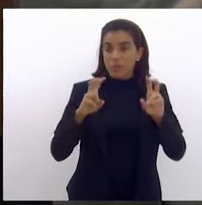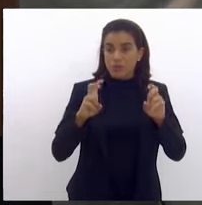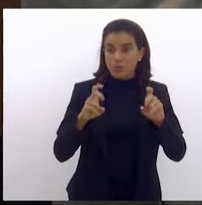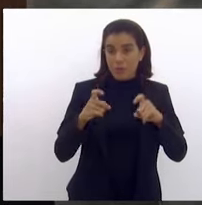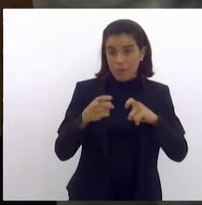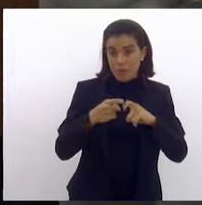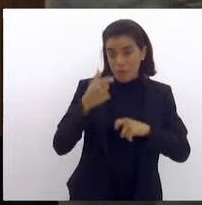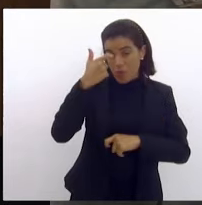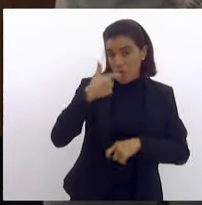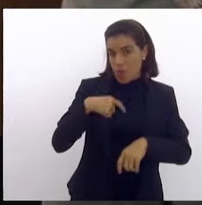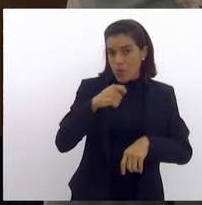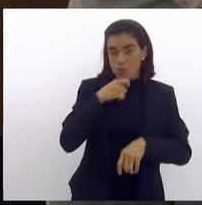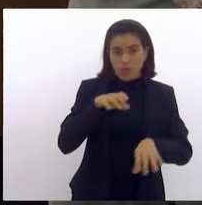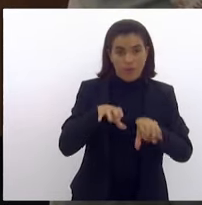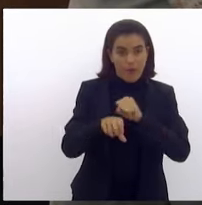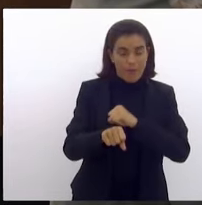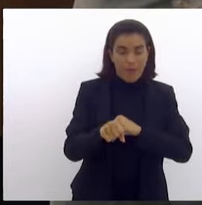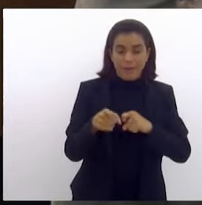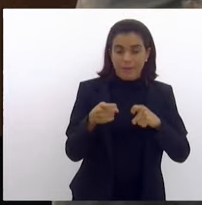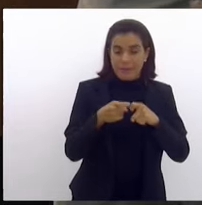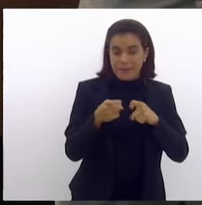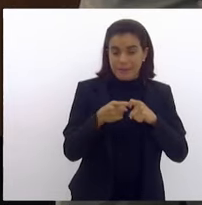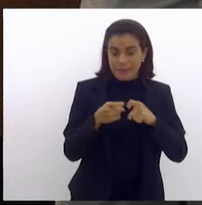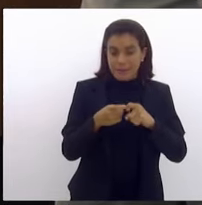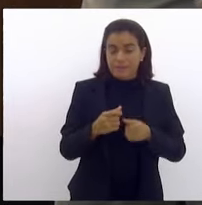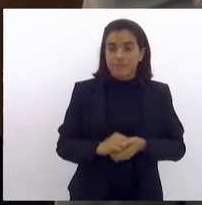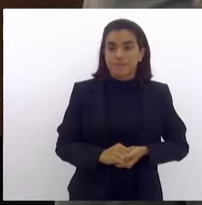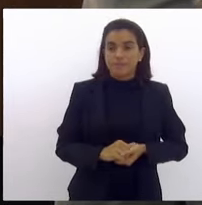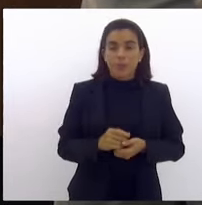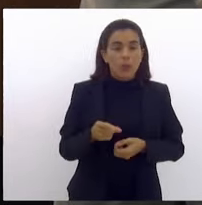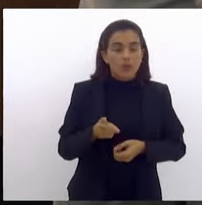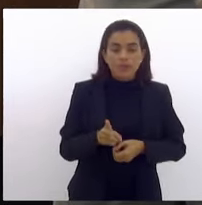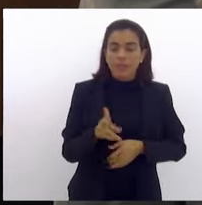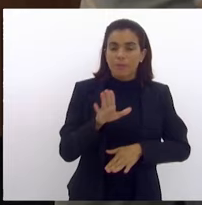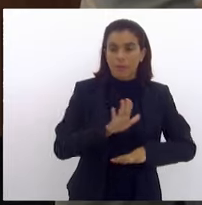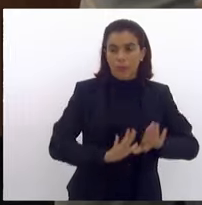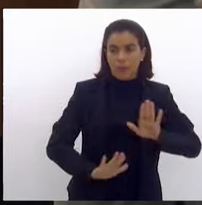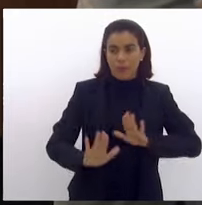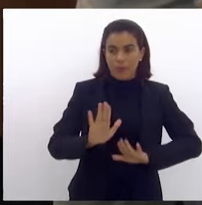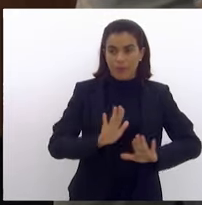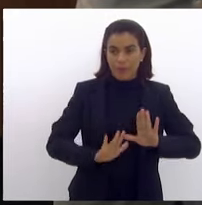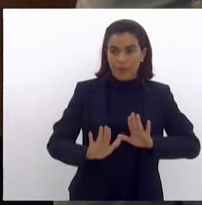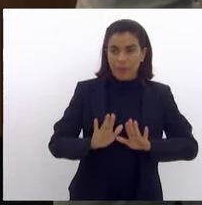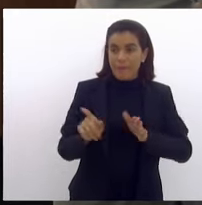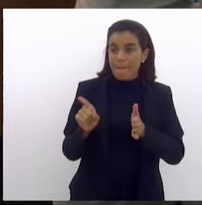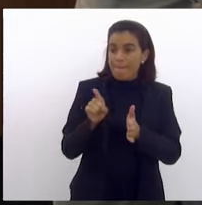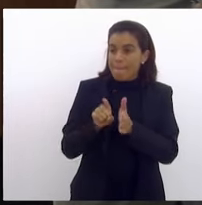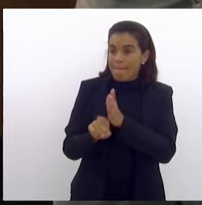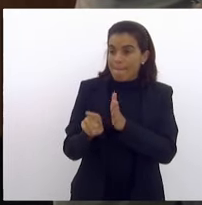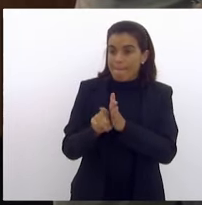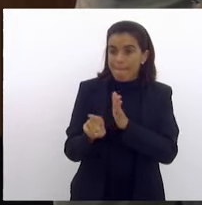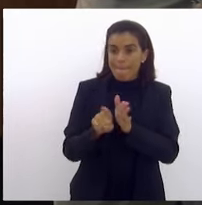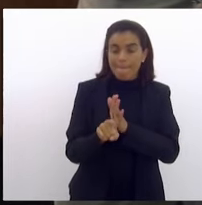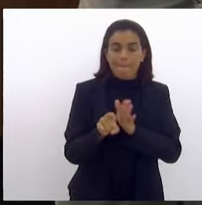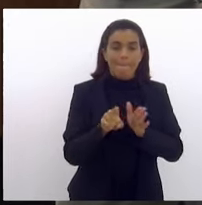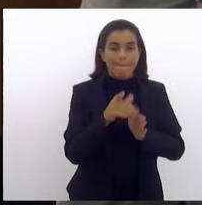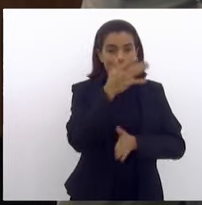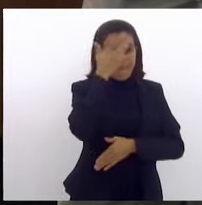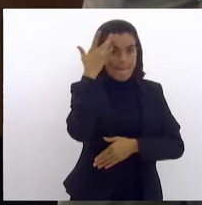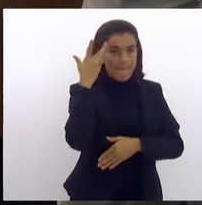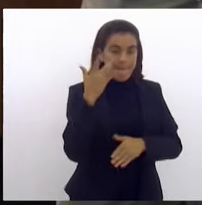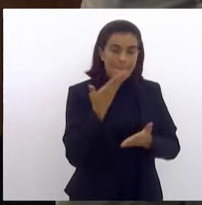por não ser médico, e também todas as matérias, eu tomo esse cuidado de consultar especialistas, né?